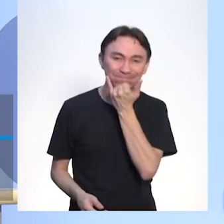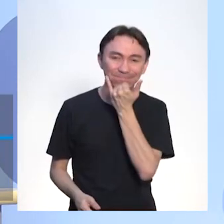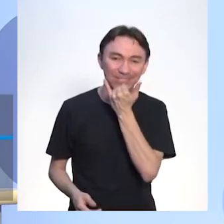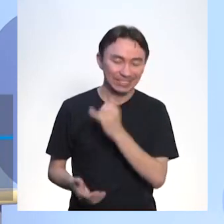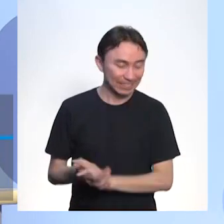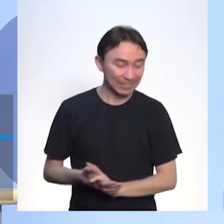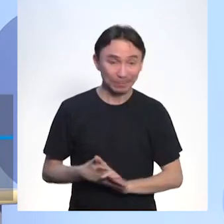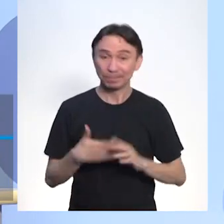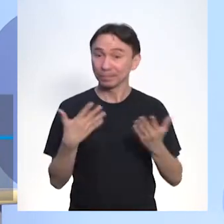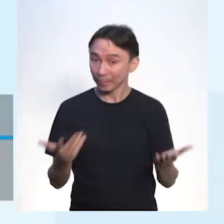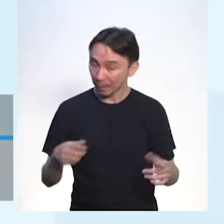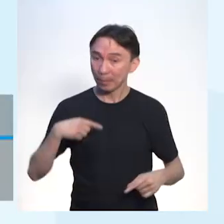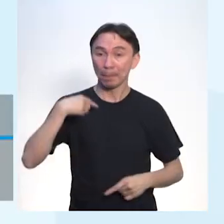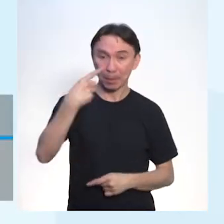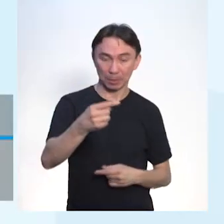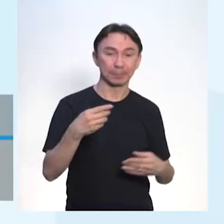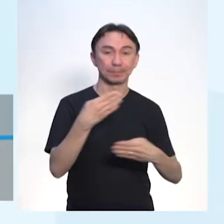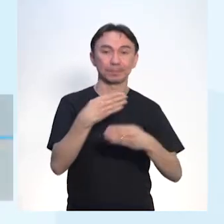a próxima tela.